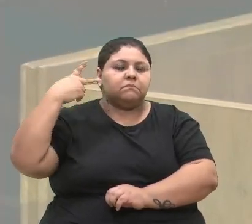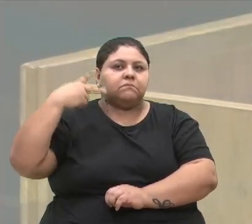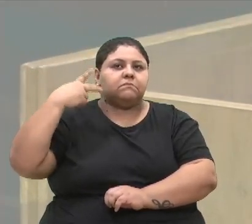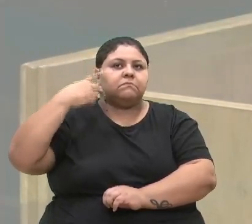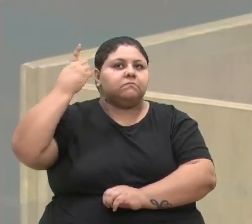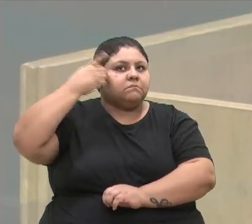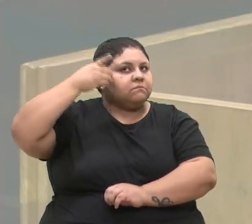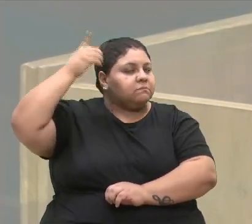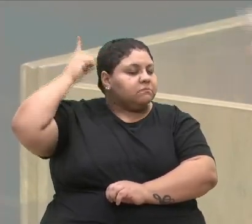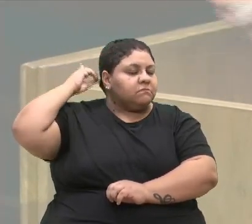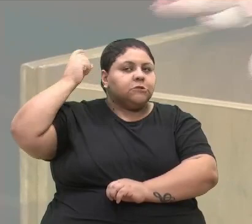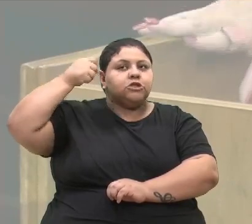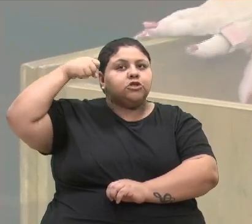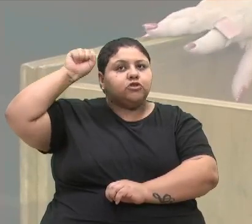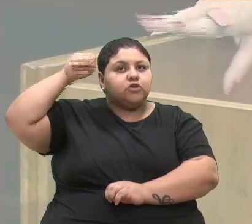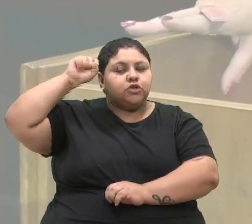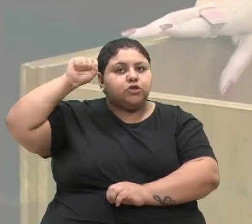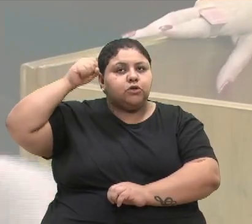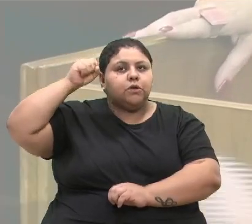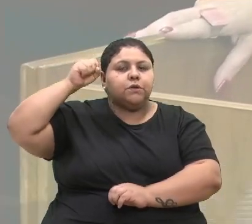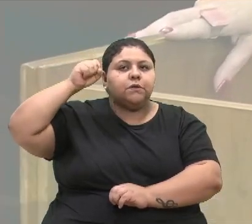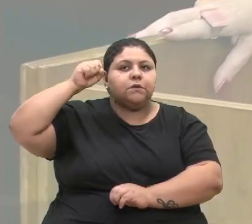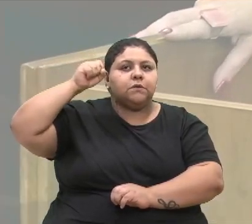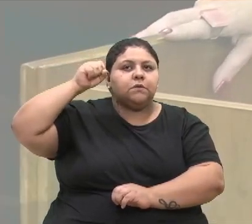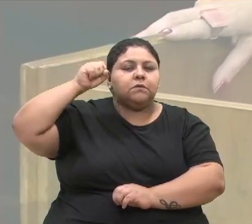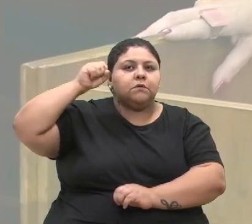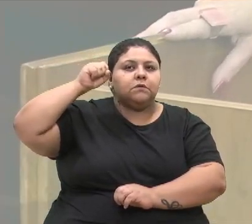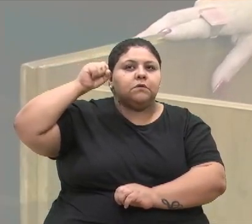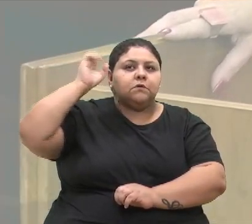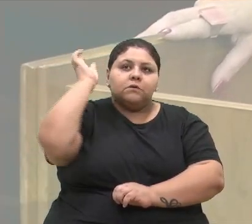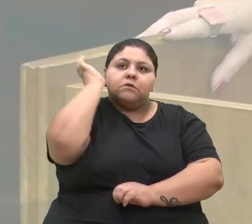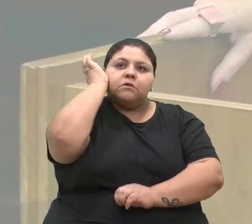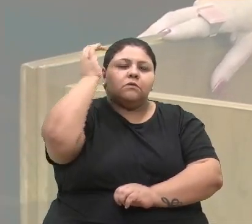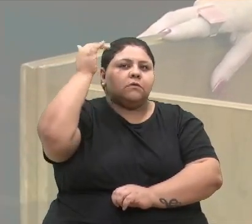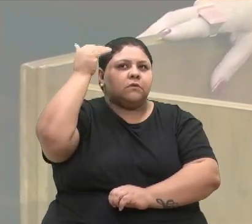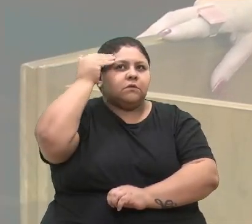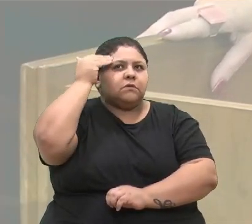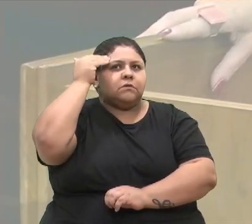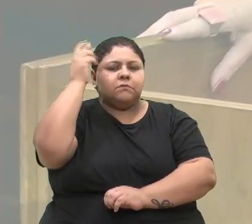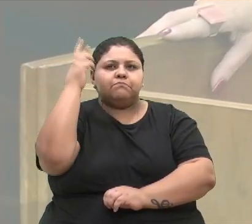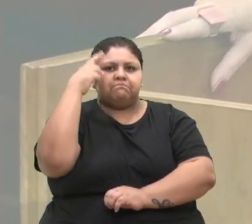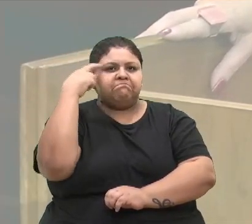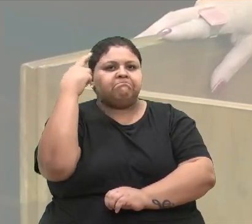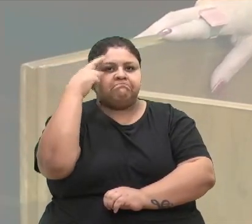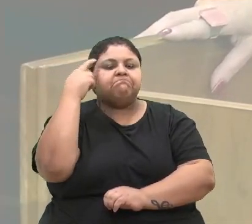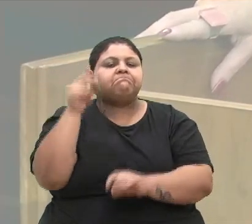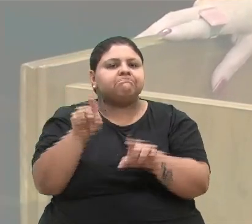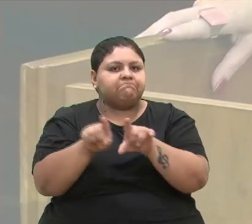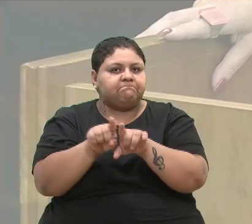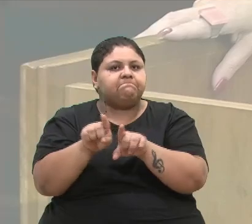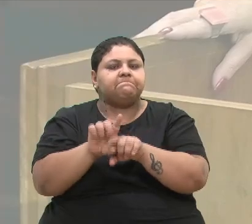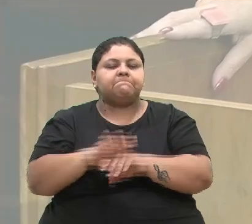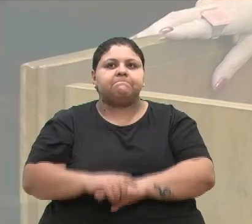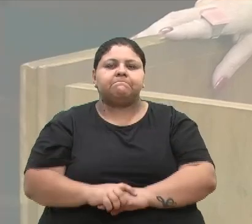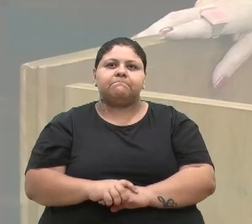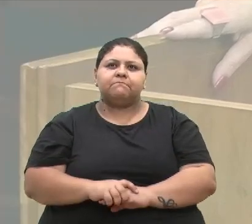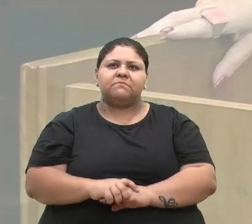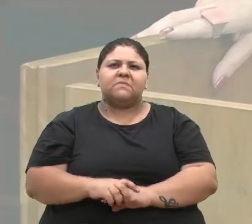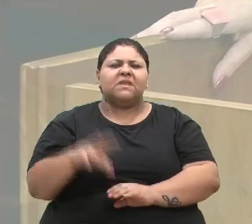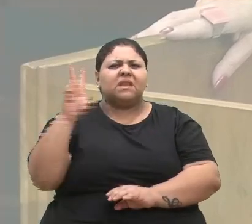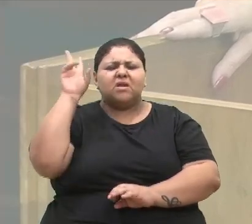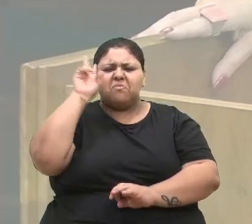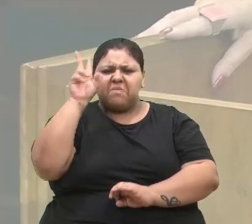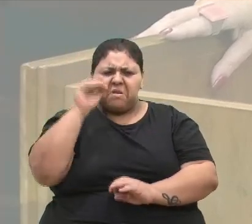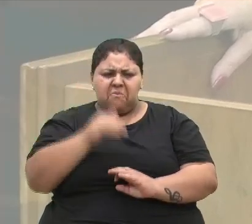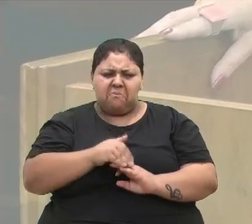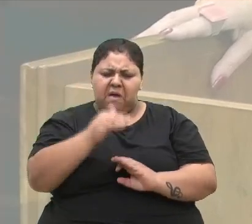vereador Xuxa, vereador Felipe, o vereador Rafael Bueno. Não me lembro se teve